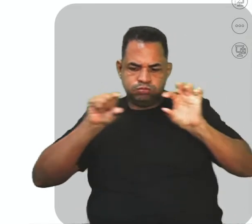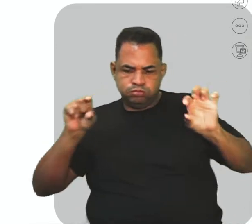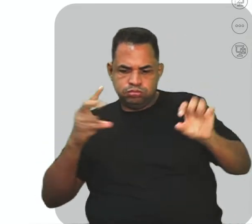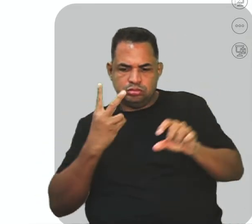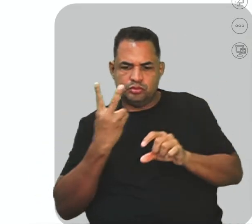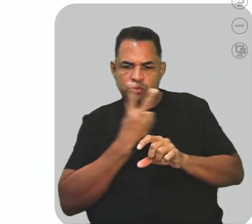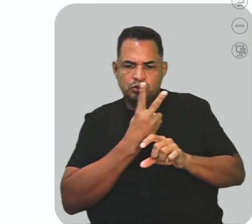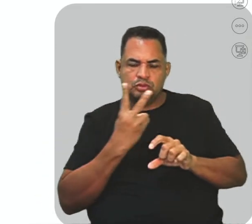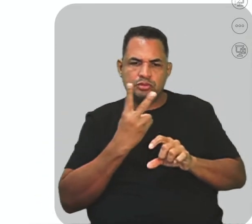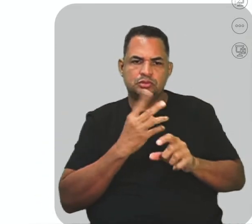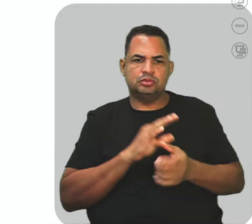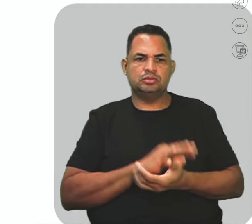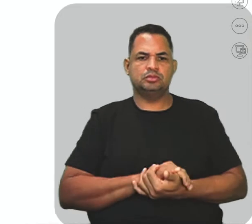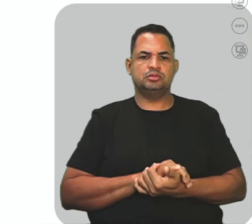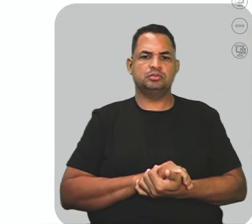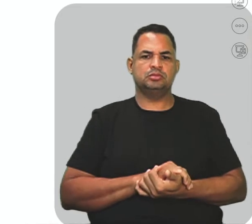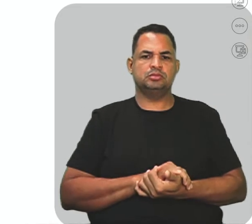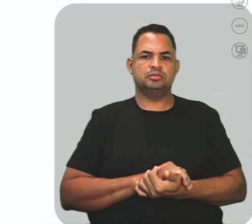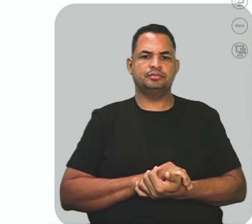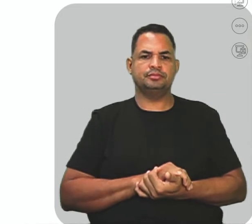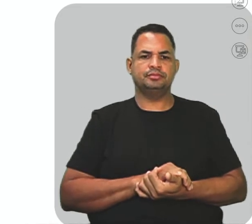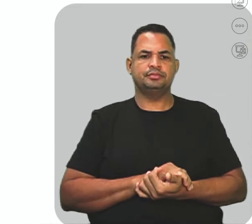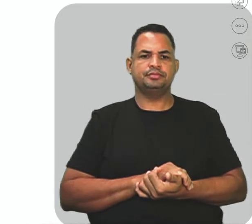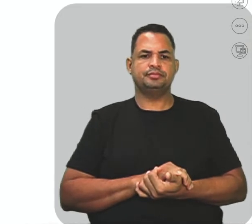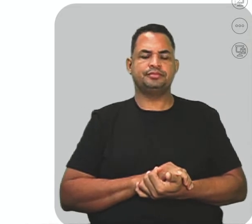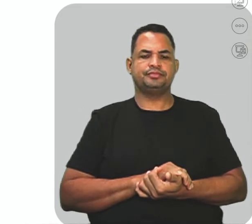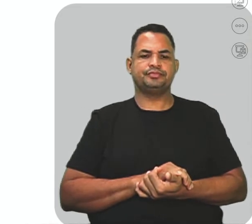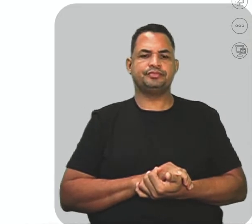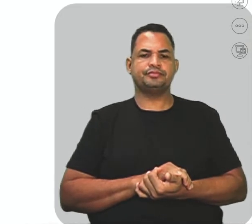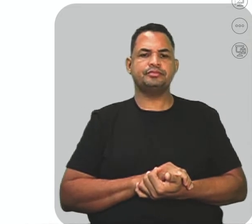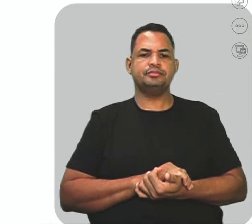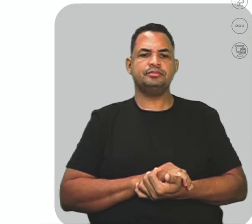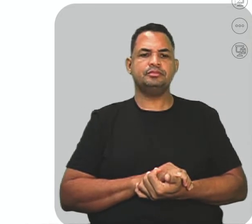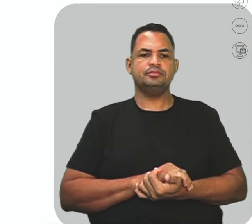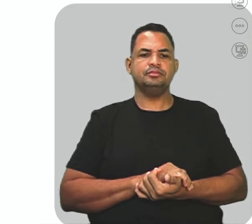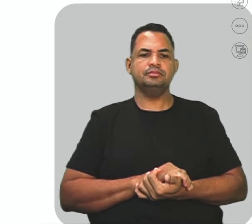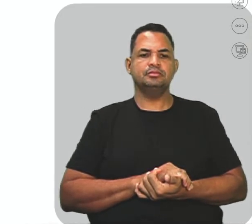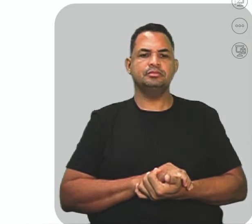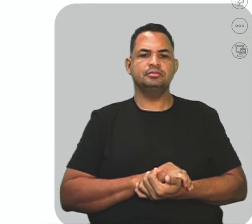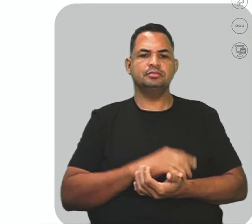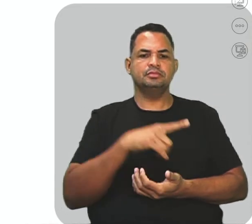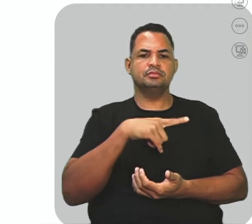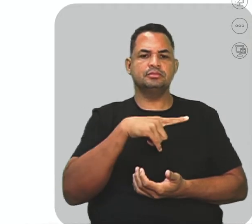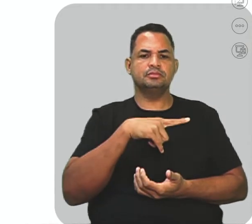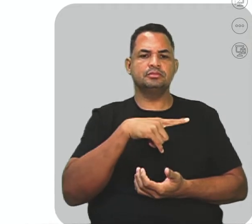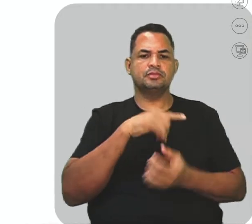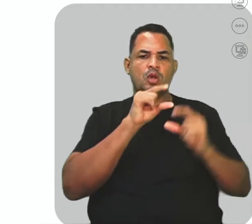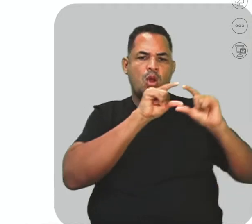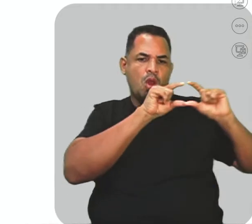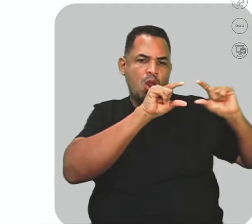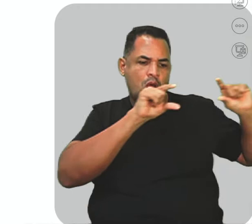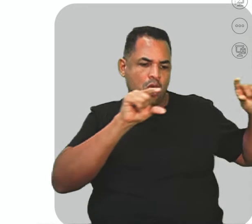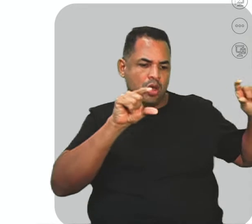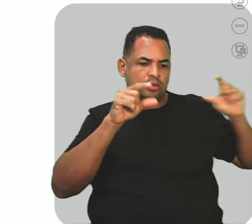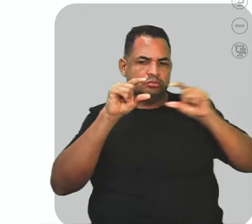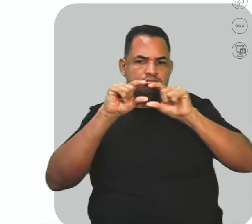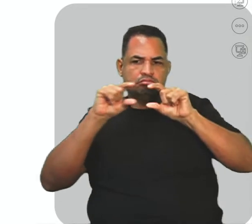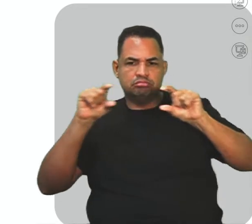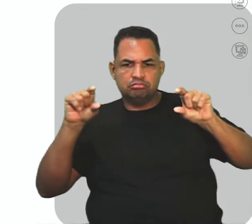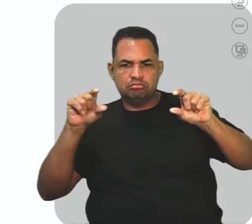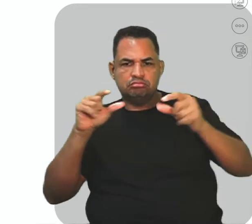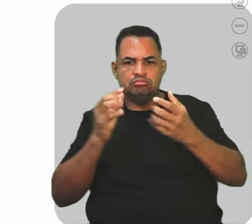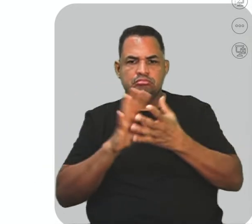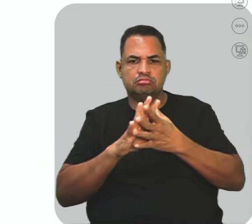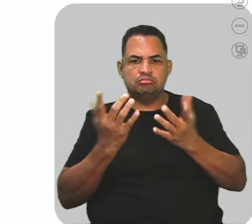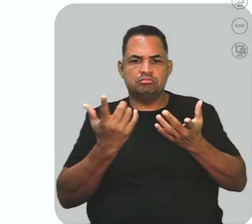né? Então, vamos lá. Primeiro, nós vamos entender que é constituído de orações